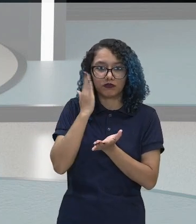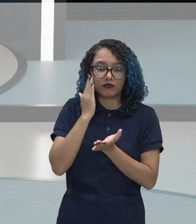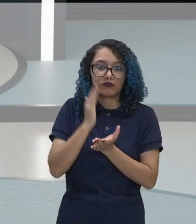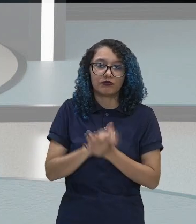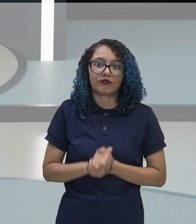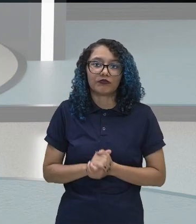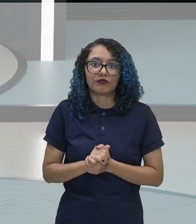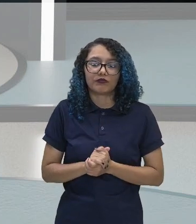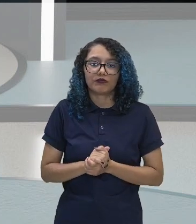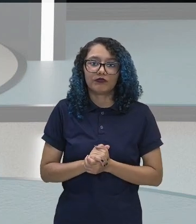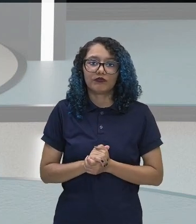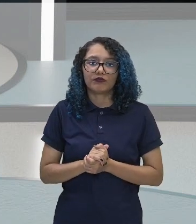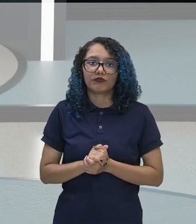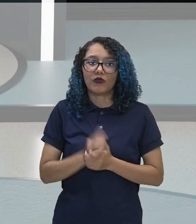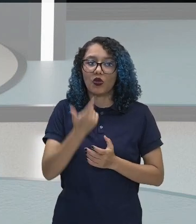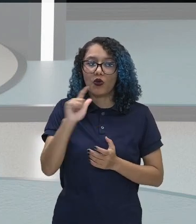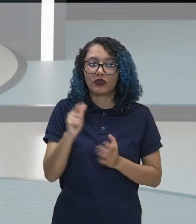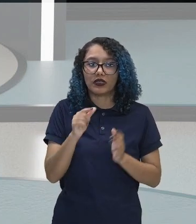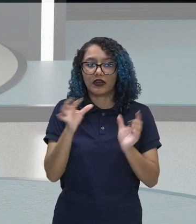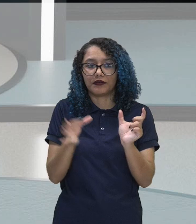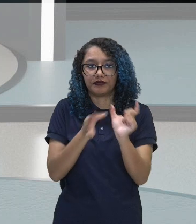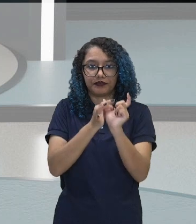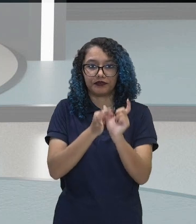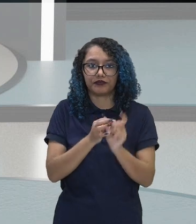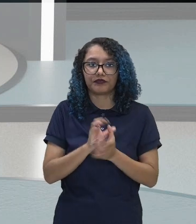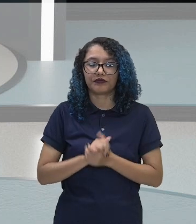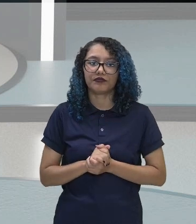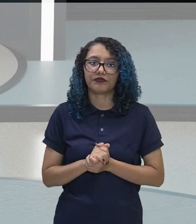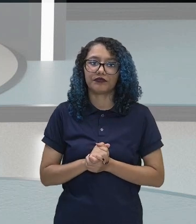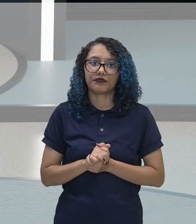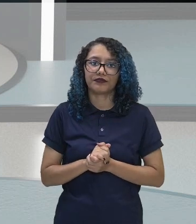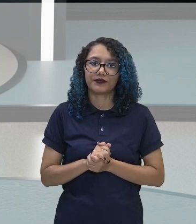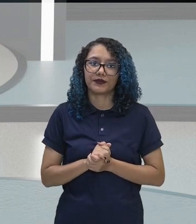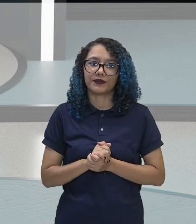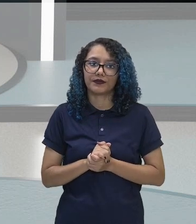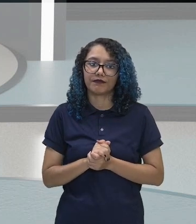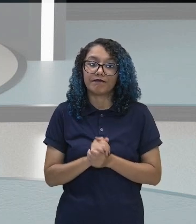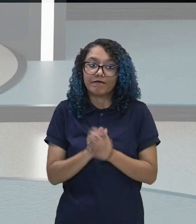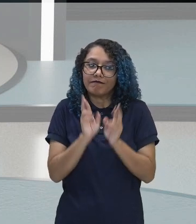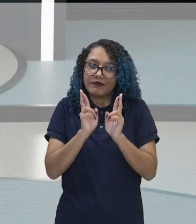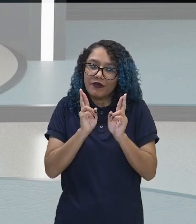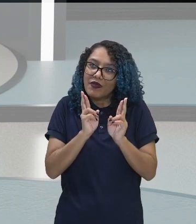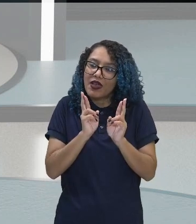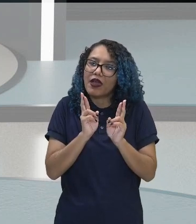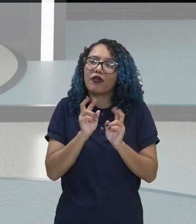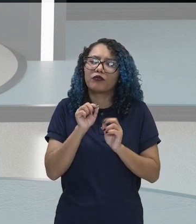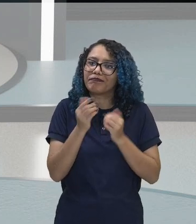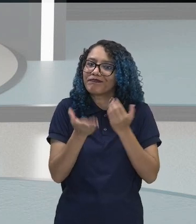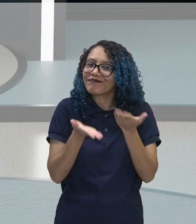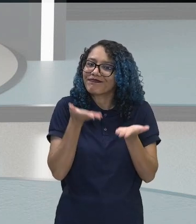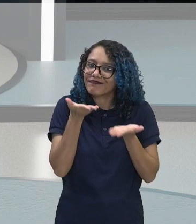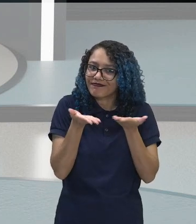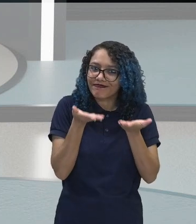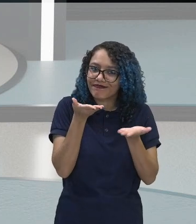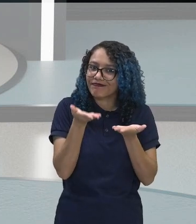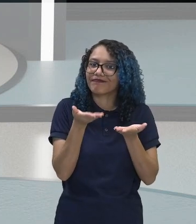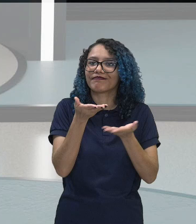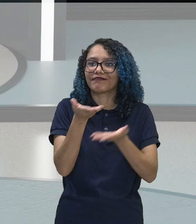E espero tenha sido simpática com os convidados. E espero tenha